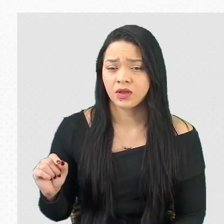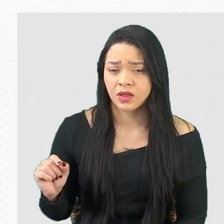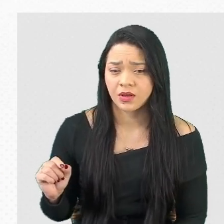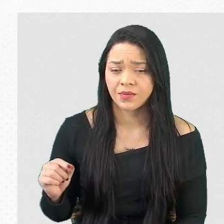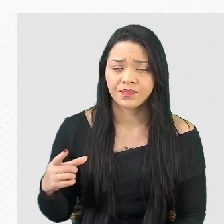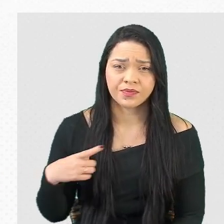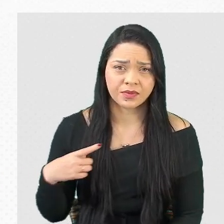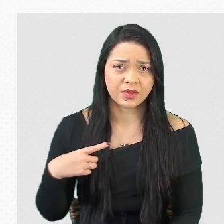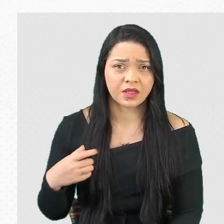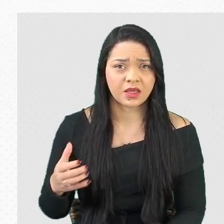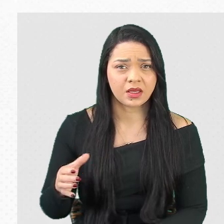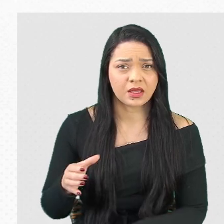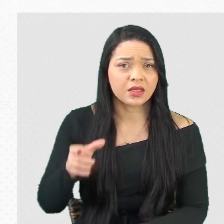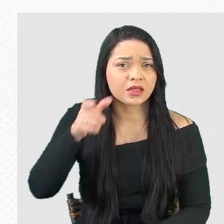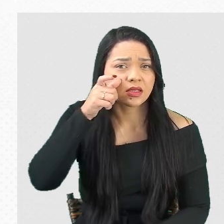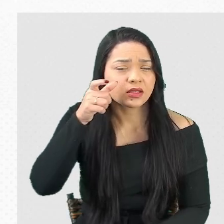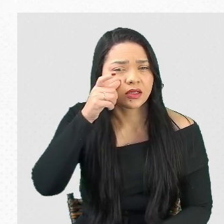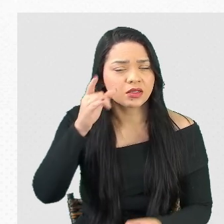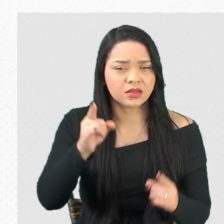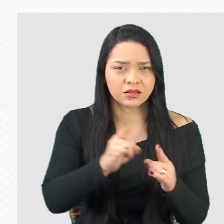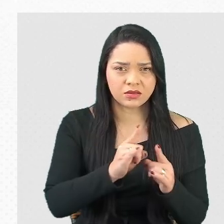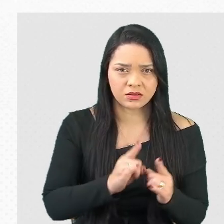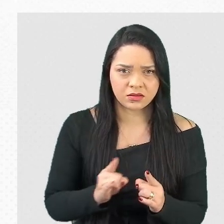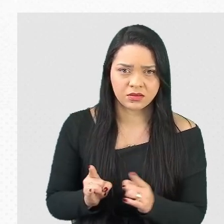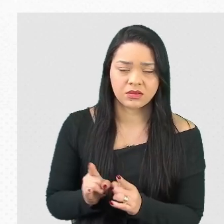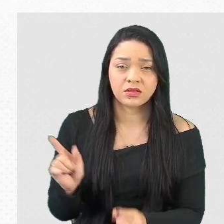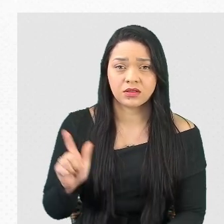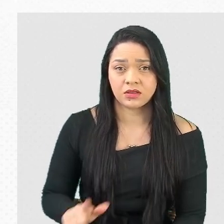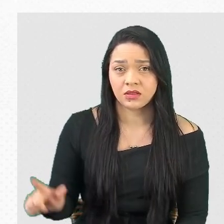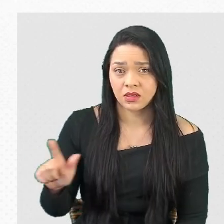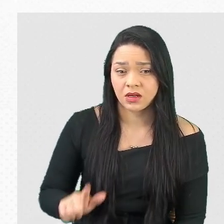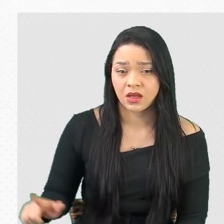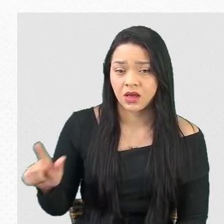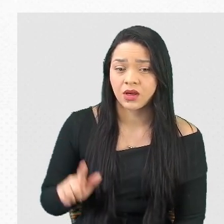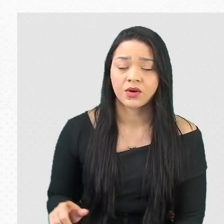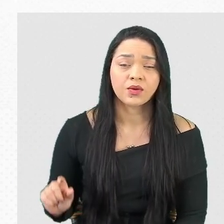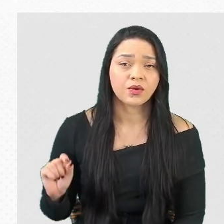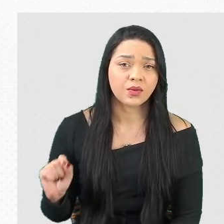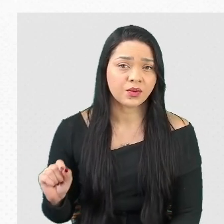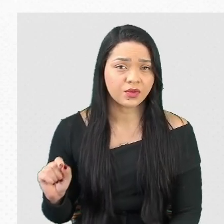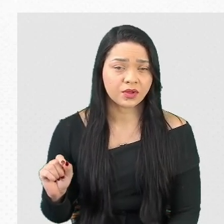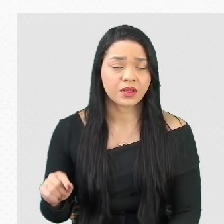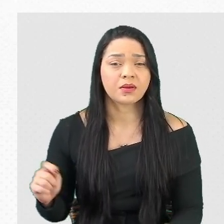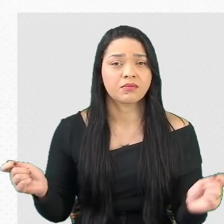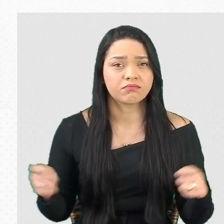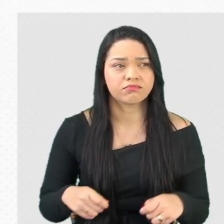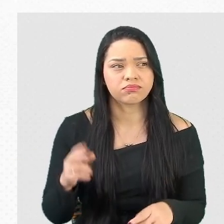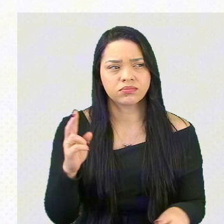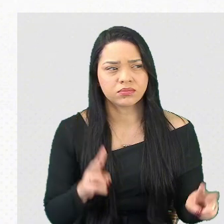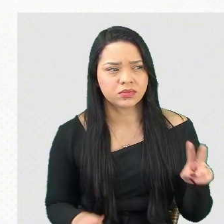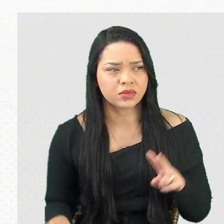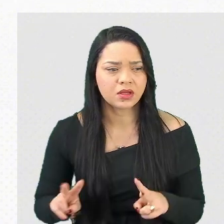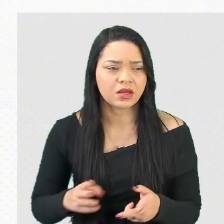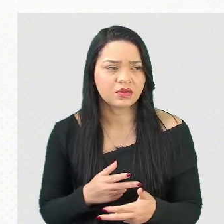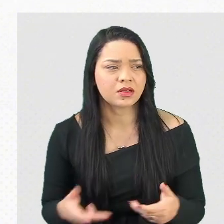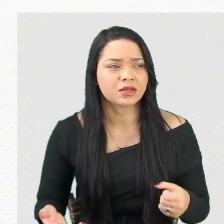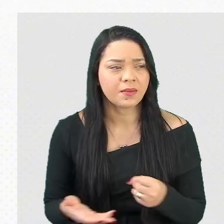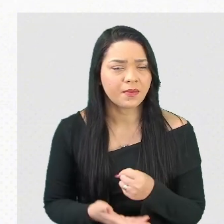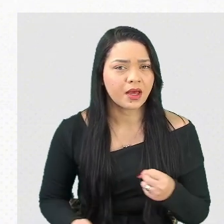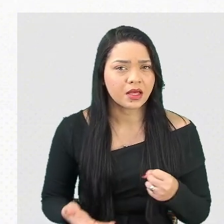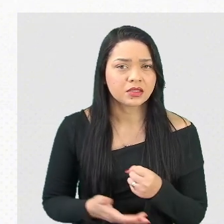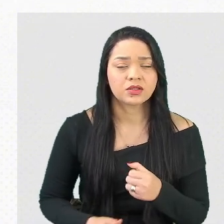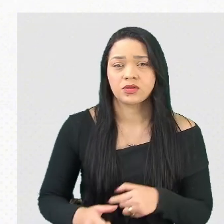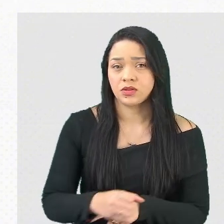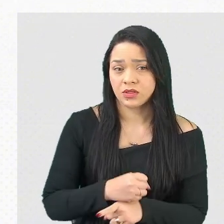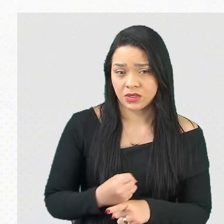constituem interessantes instituições do espaço público literário, através das quais é possível vislumbrar as bases sociais nas quais